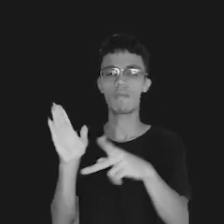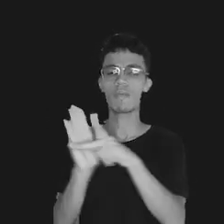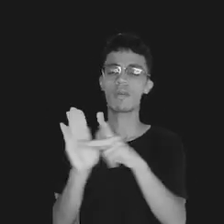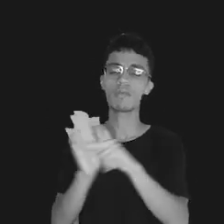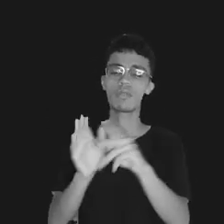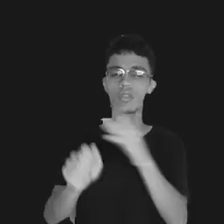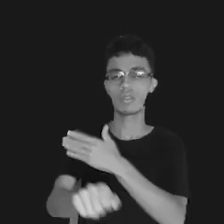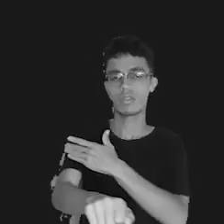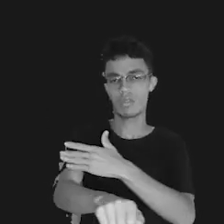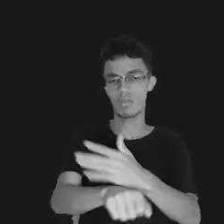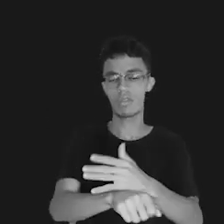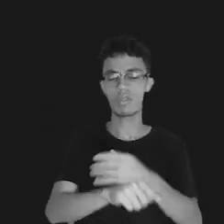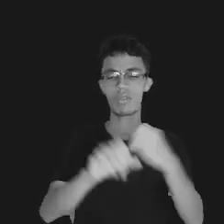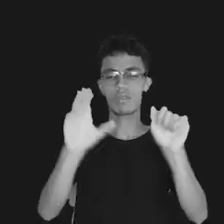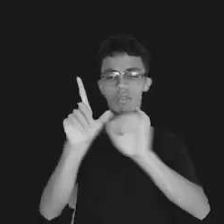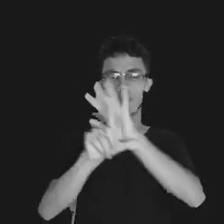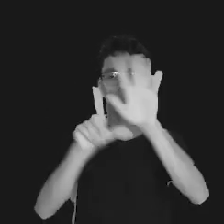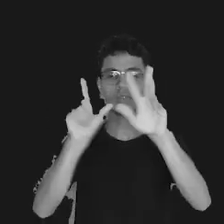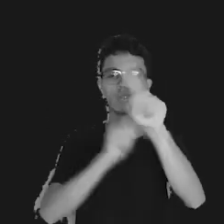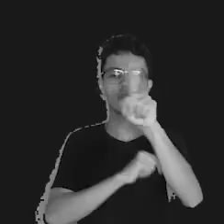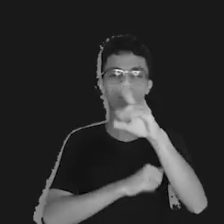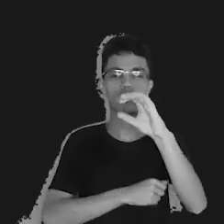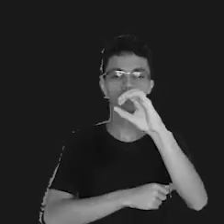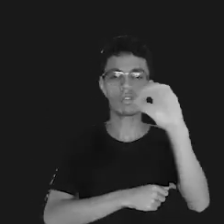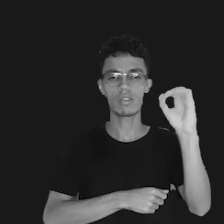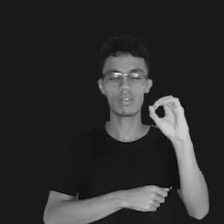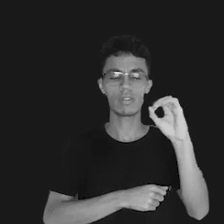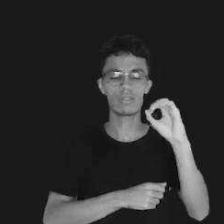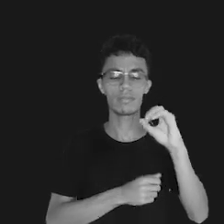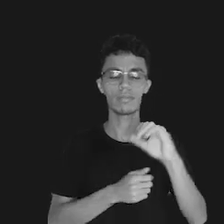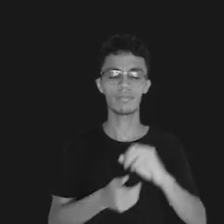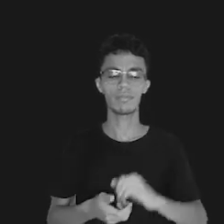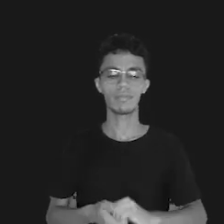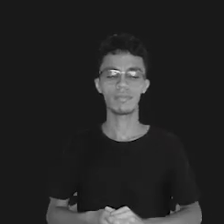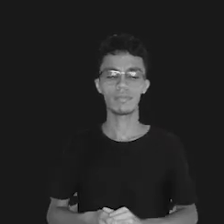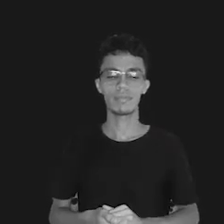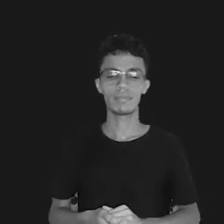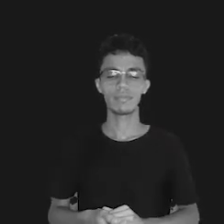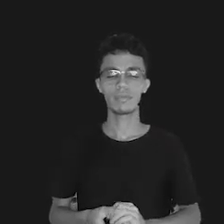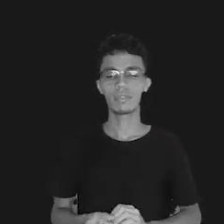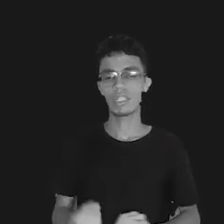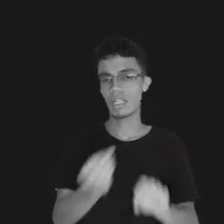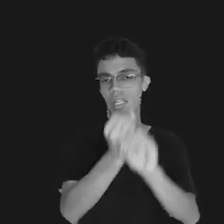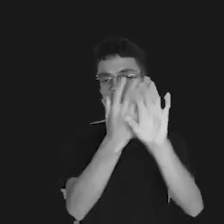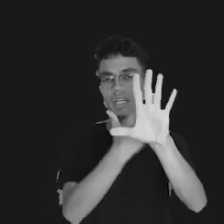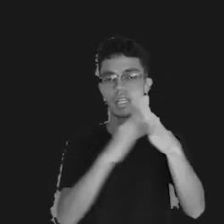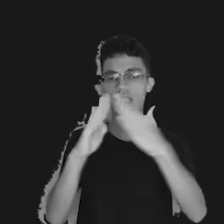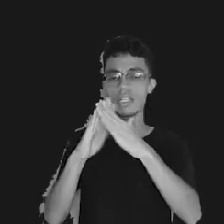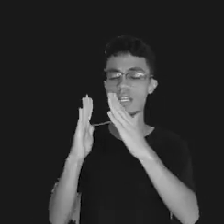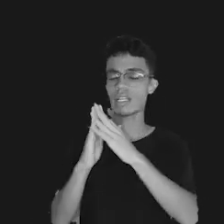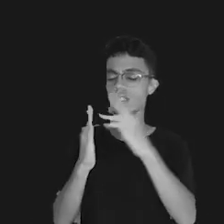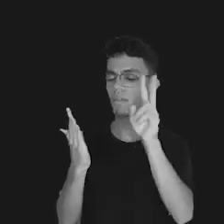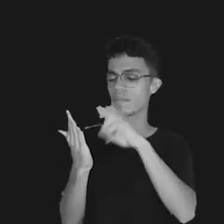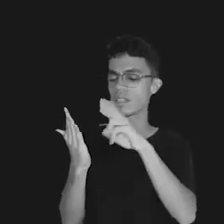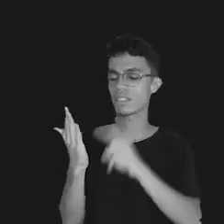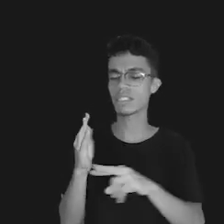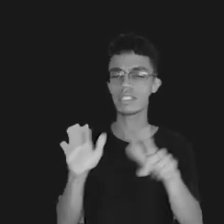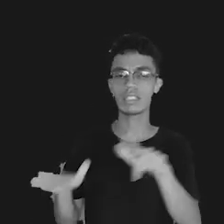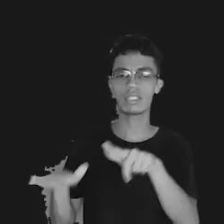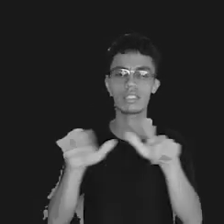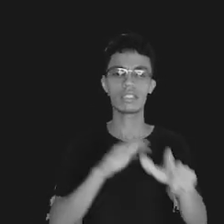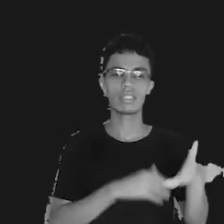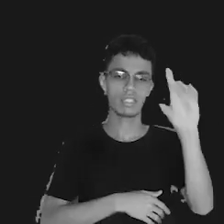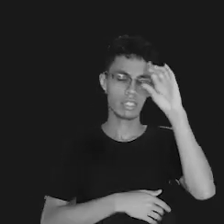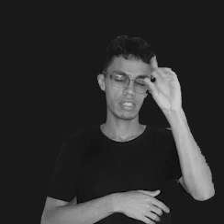plataforma do Zoom, com essa coisa de ler no virtual, ler remotamente, mas cada semana a gente tem aqui